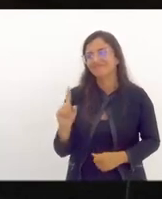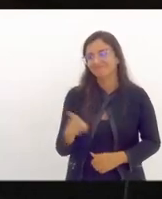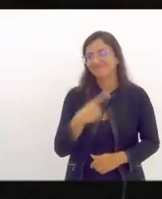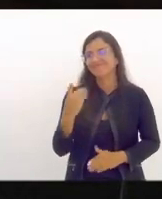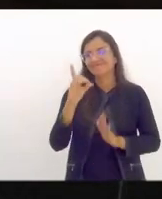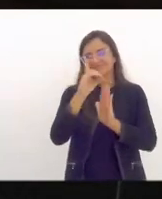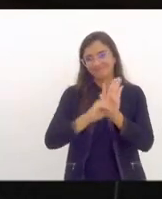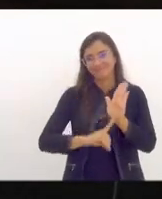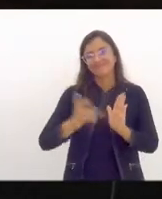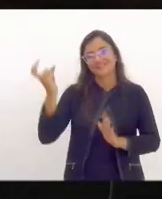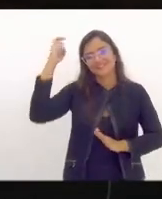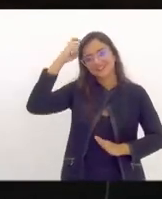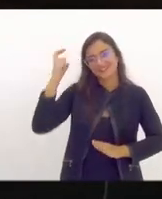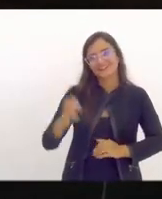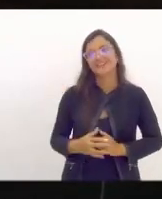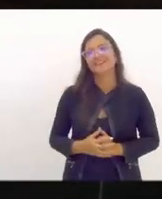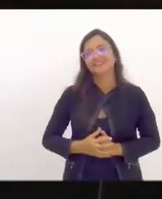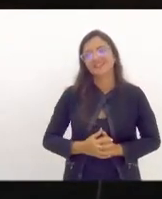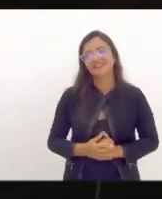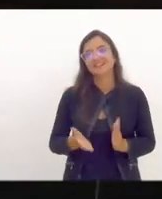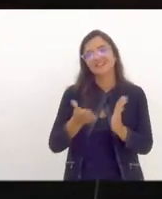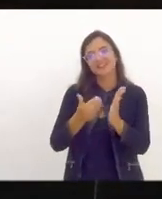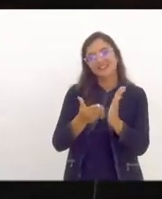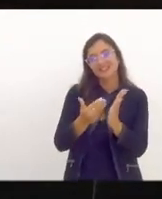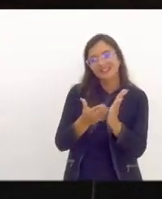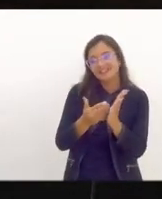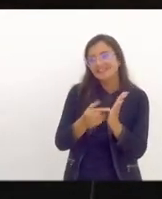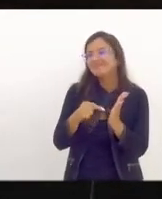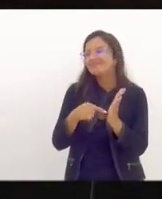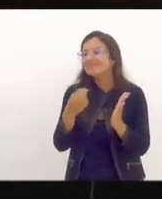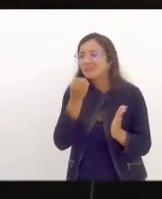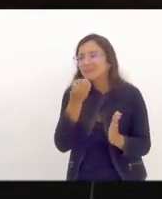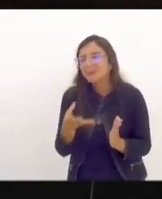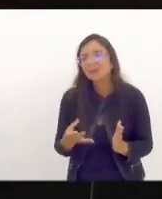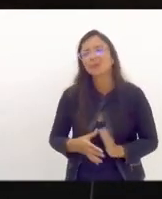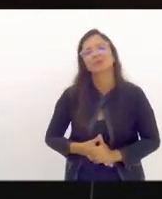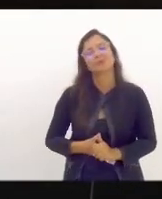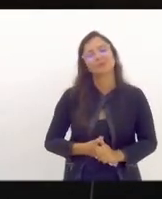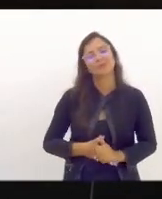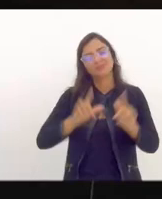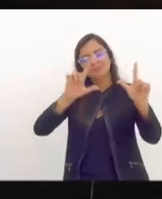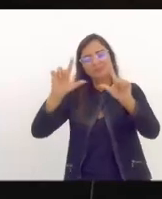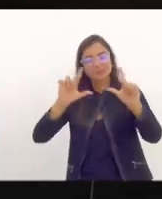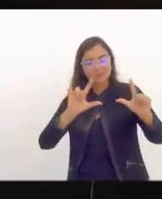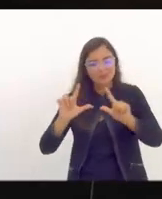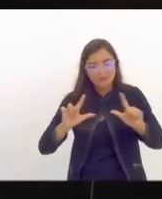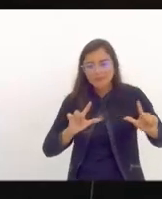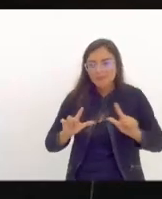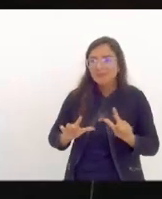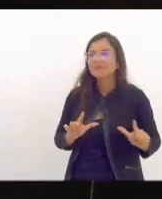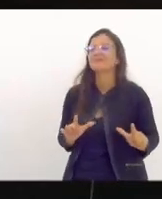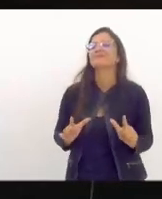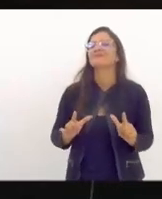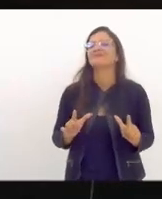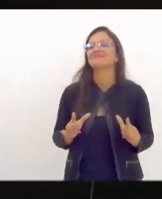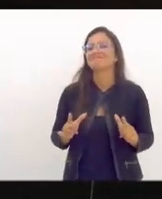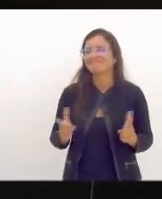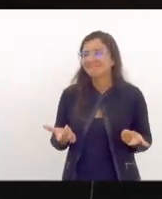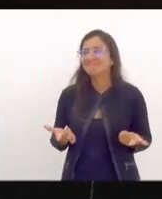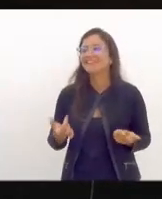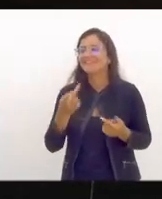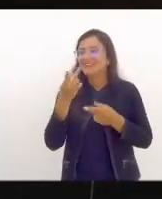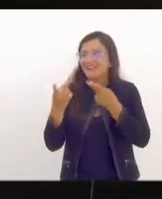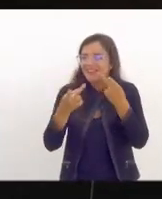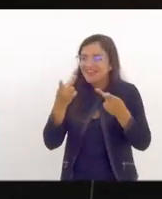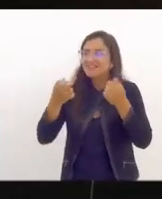nossos direitos culturais e essa cartilha de forma acessível em formato em quadrinhos colocando nossos mestres de folia na frente para falar